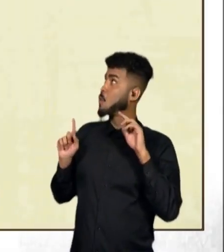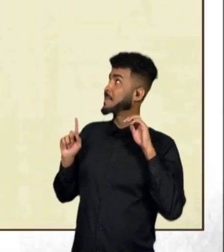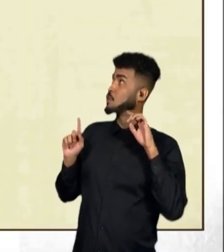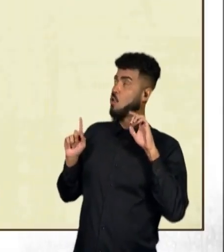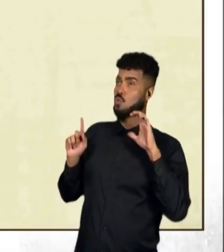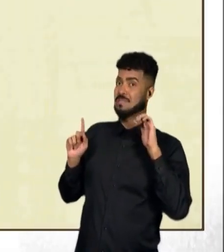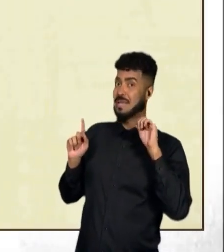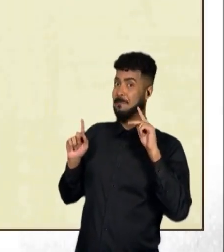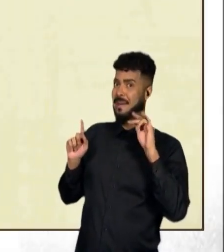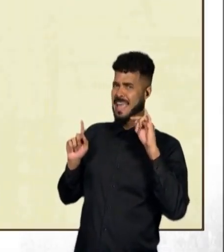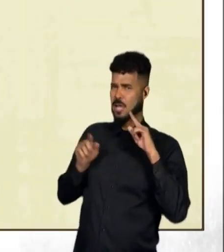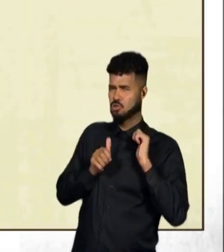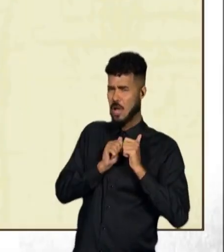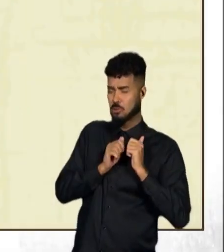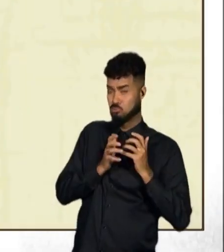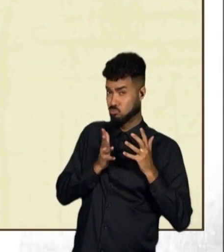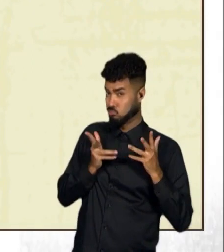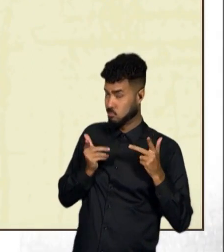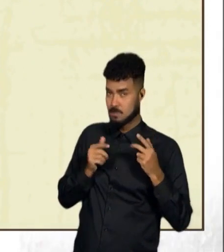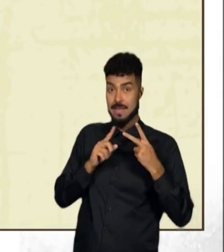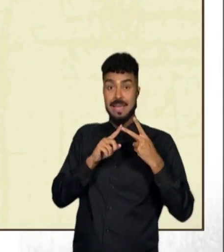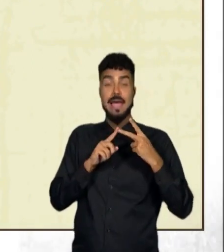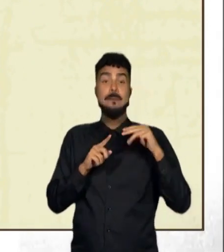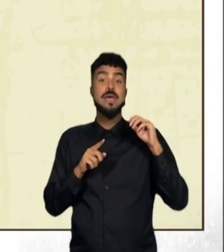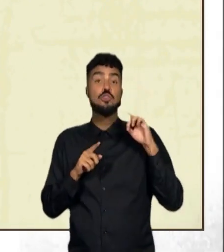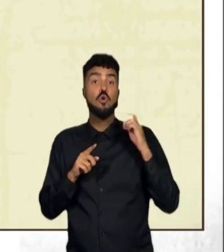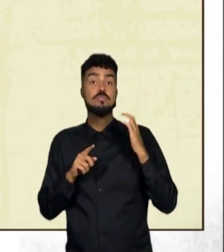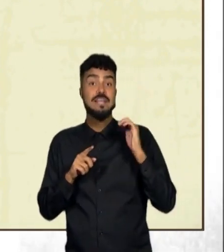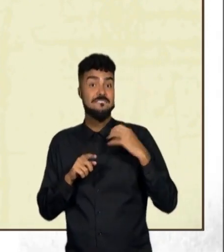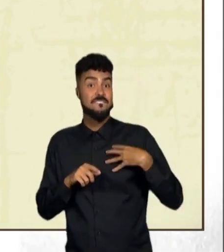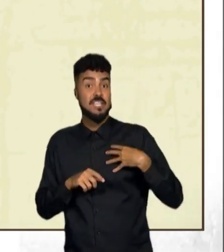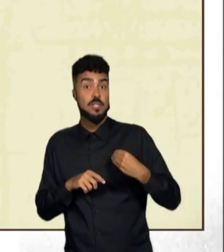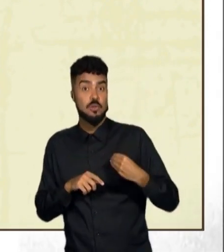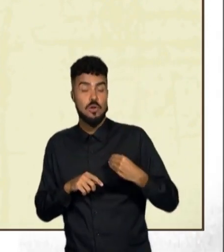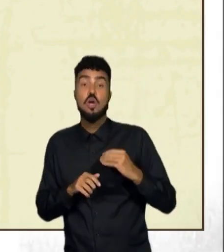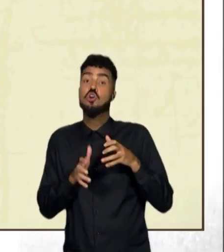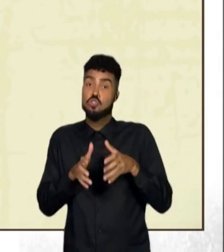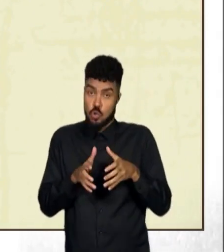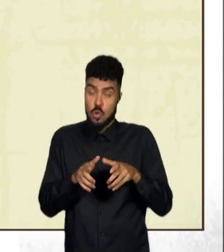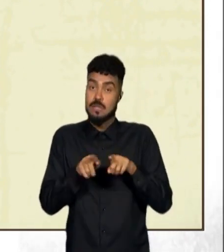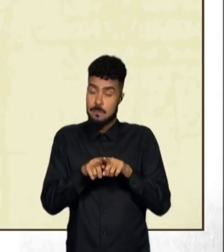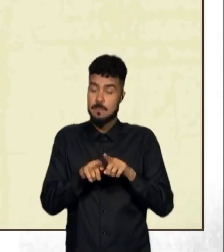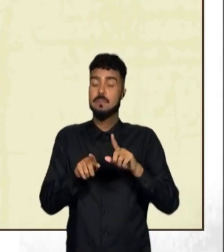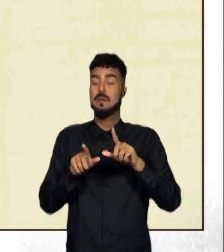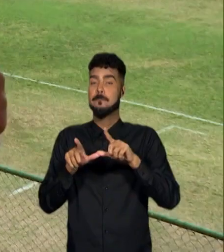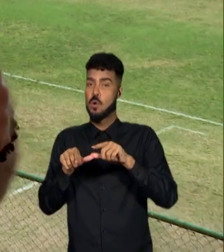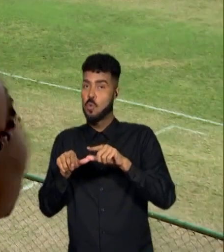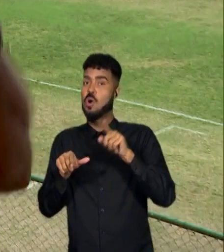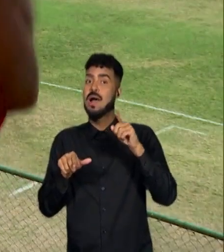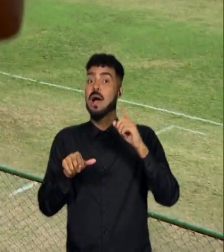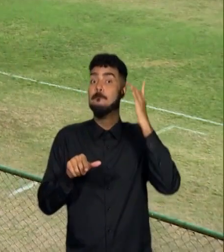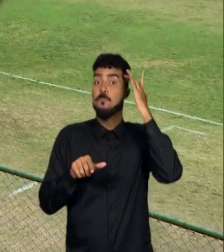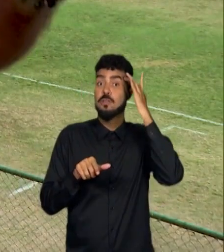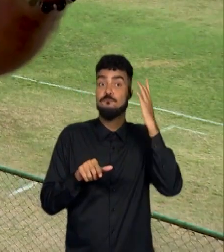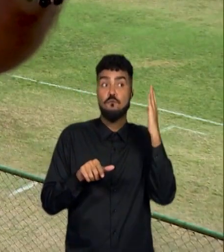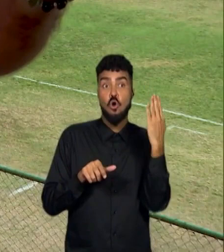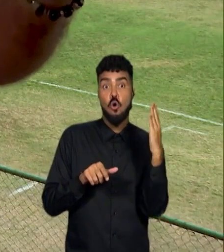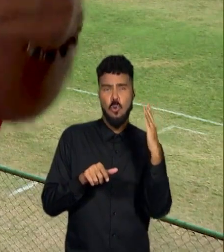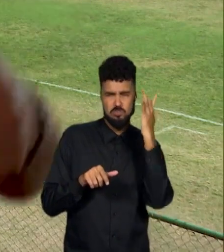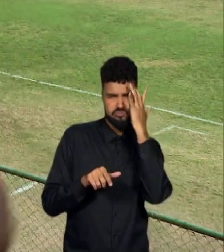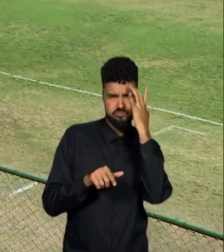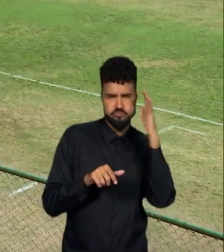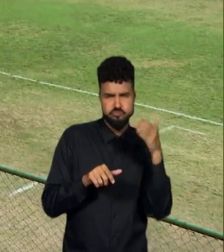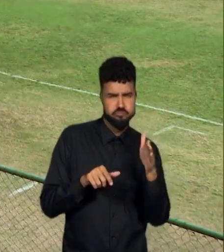foi um grande jogador, depois o filho dele, Mendonça filho, jogando Bangu e foi um grande craque do Botafogo. Na rua ali de